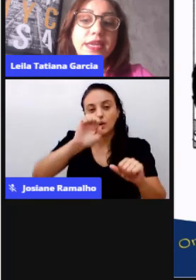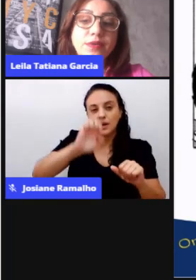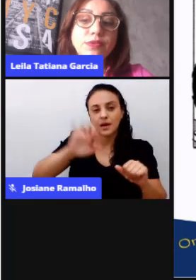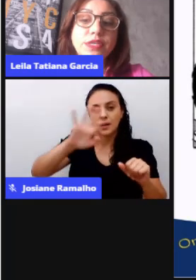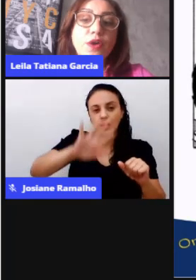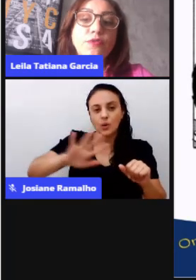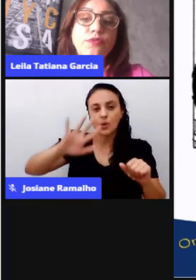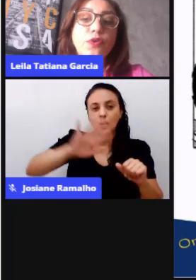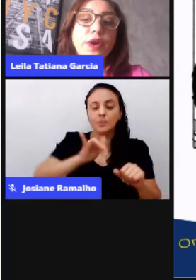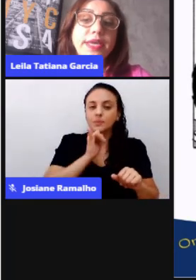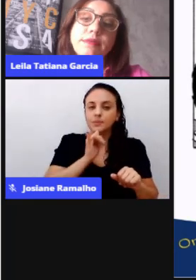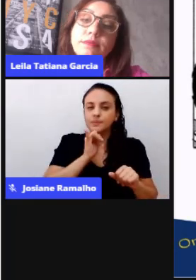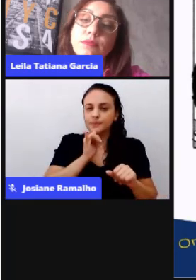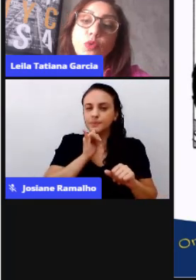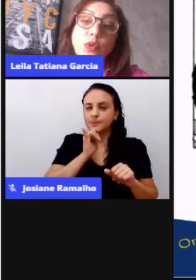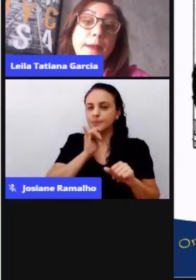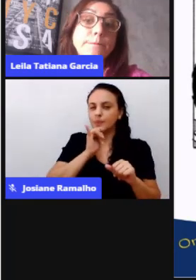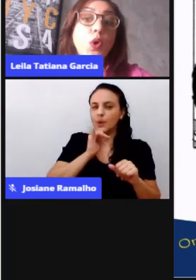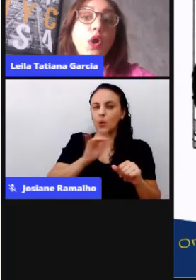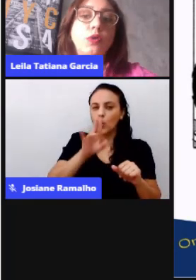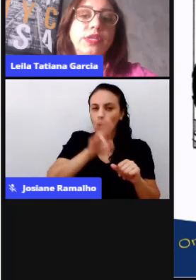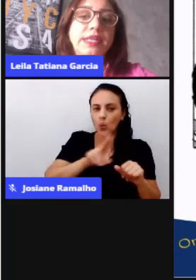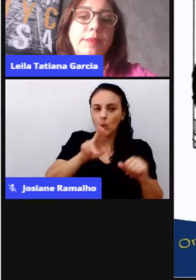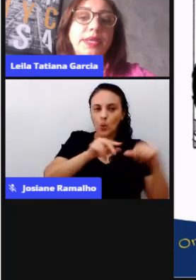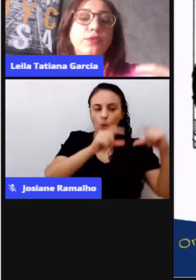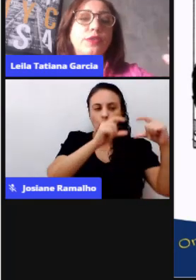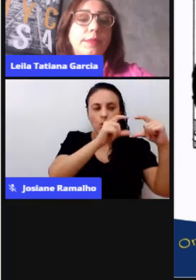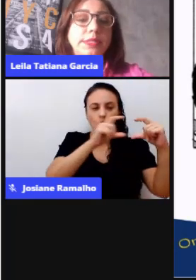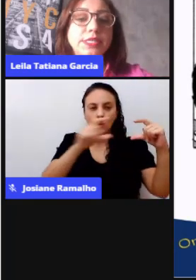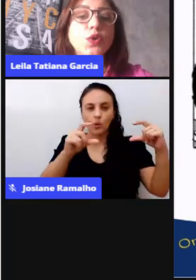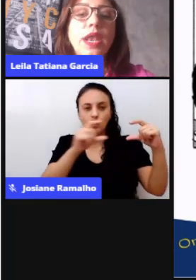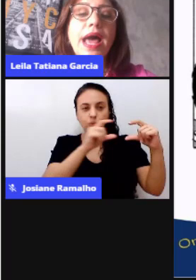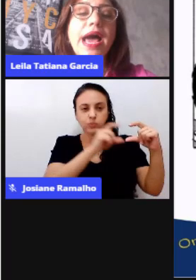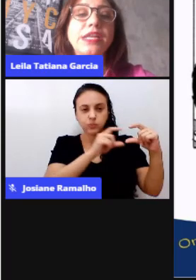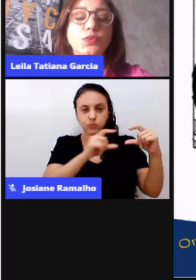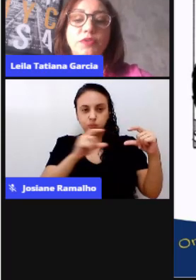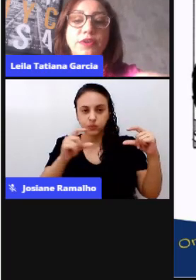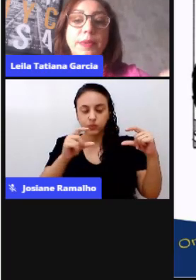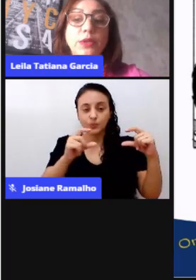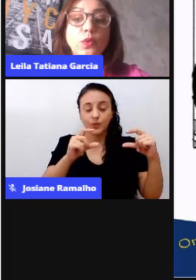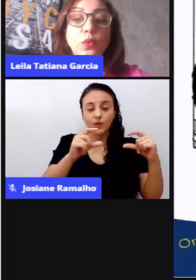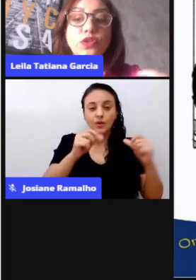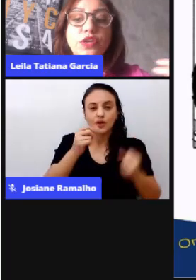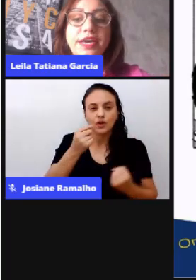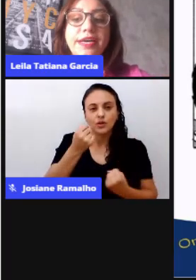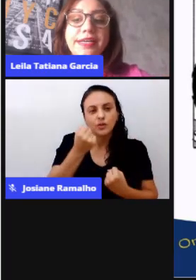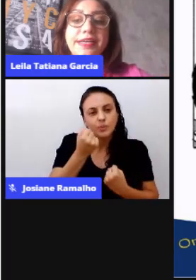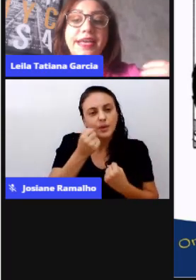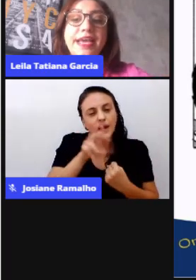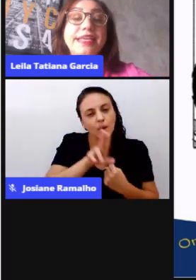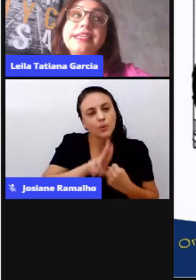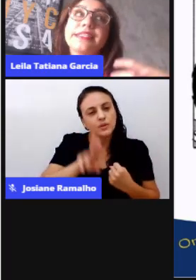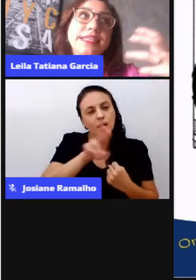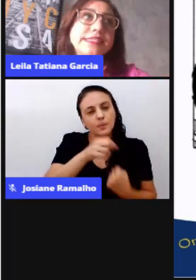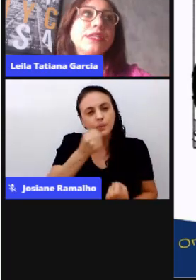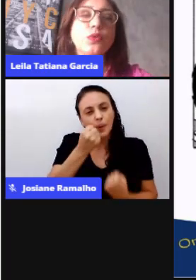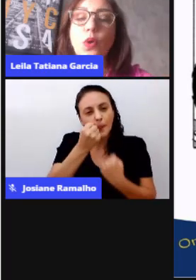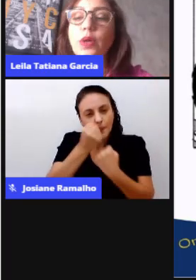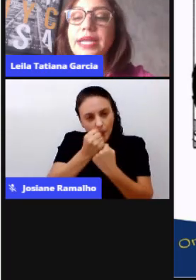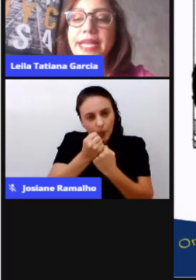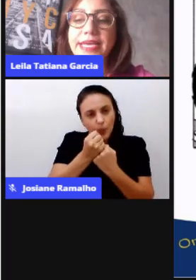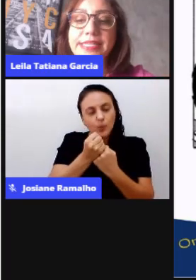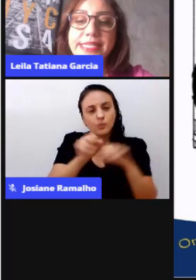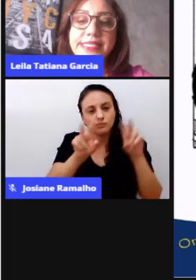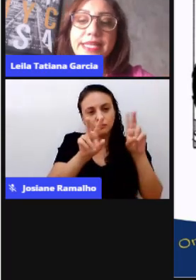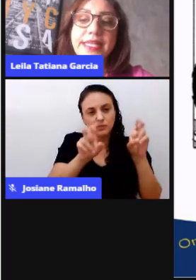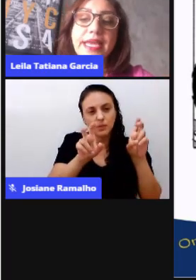de quadrinhos foi em apoio ao tratamento de temas escolares de uma forma lúdica, né? E já se